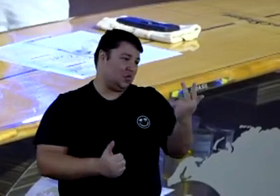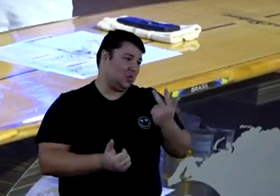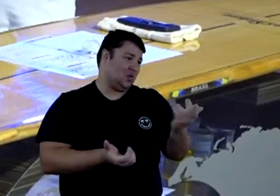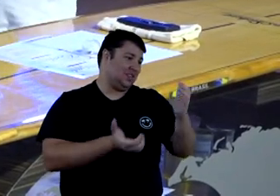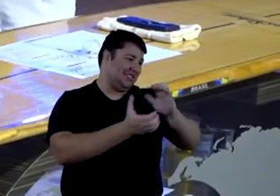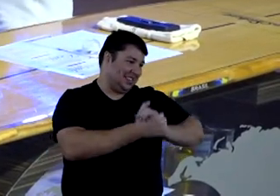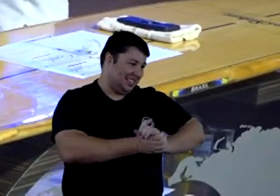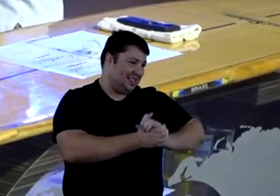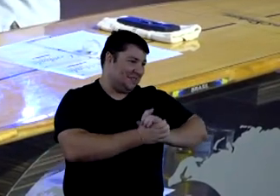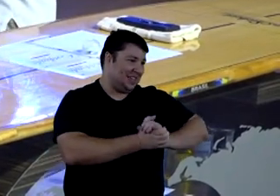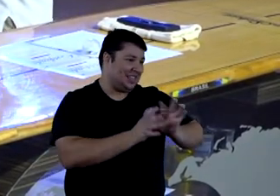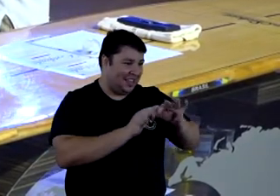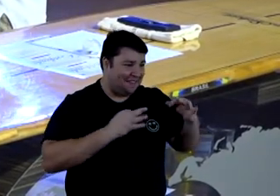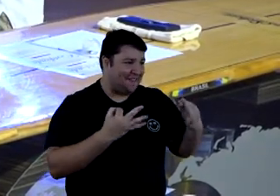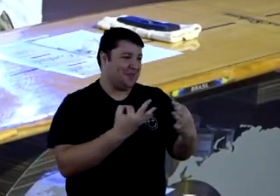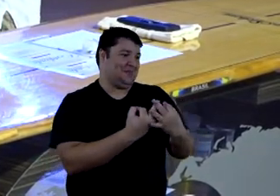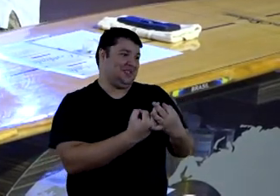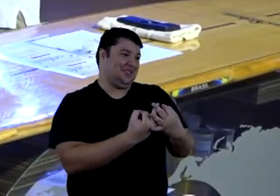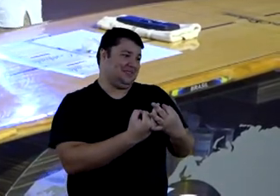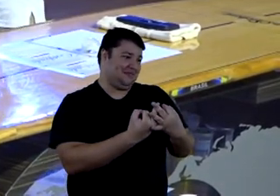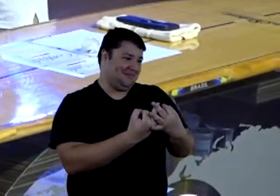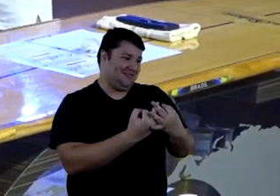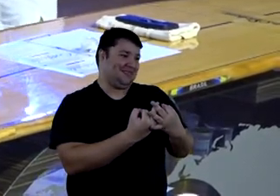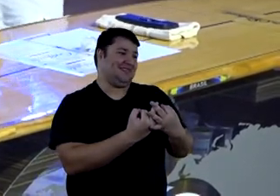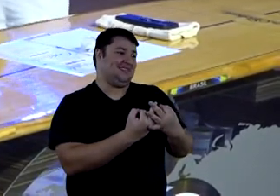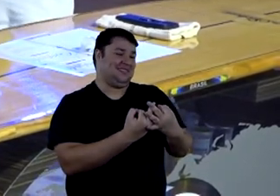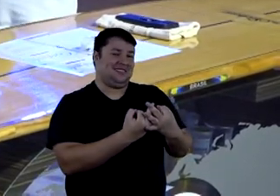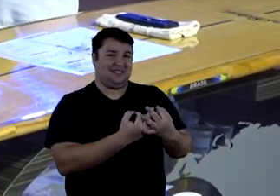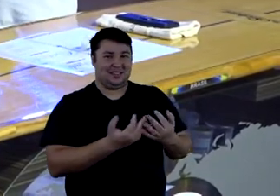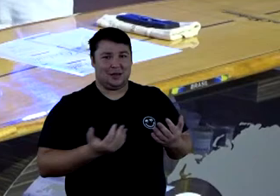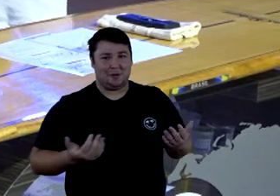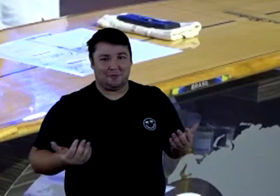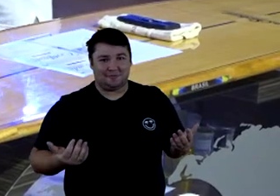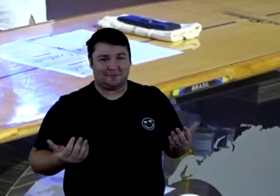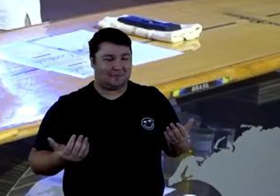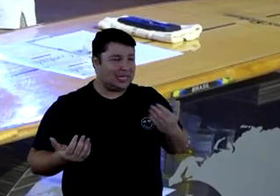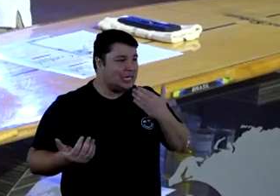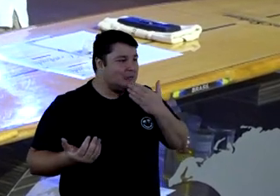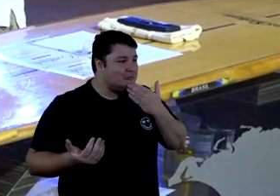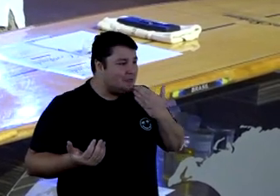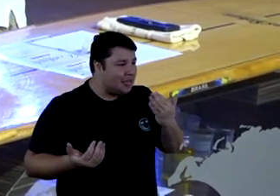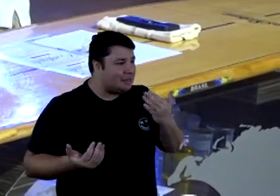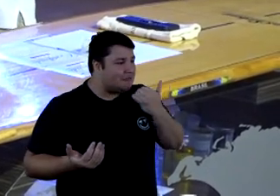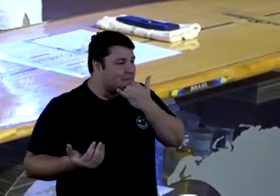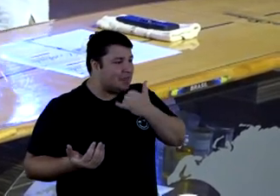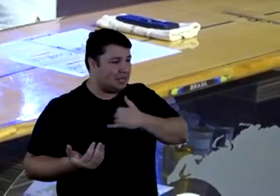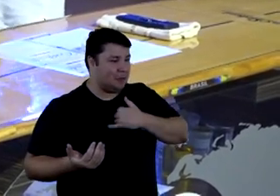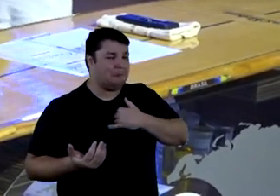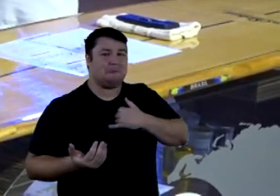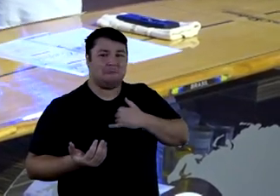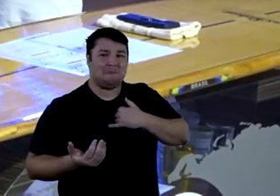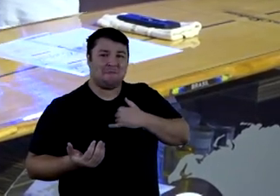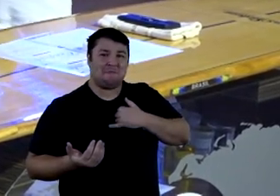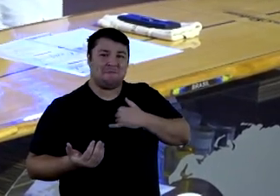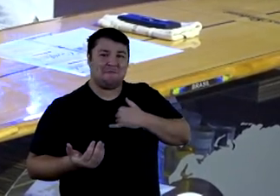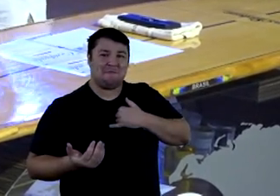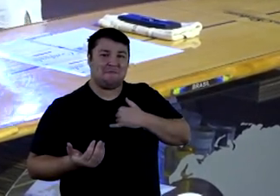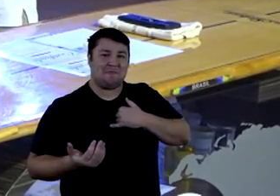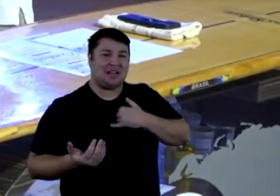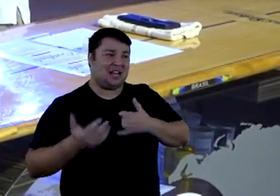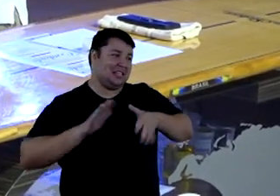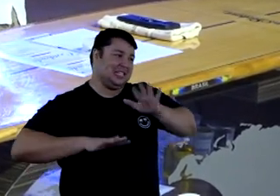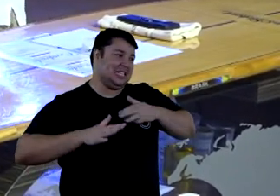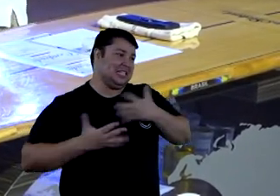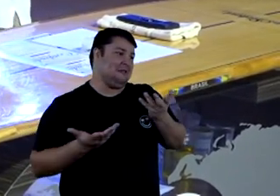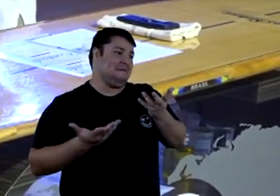casamento e a nossa família. Então, peço desculpas pelos